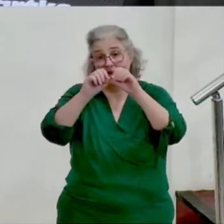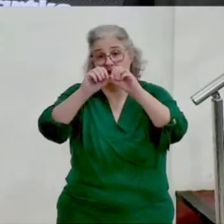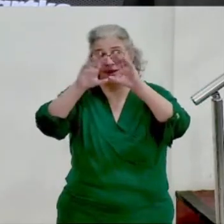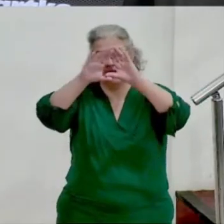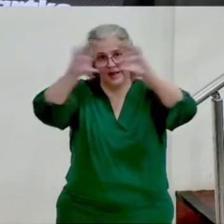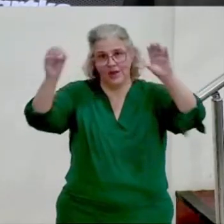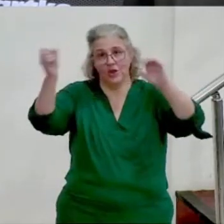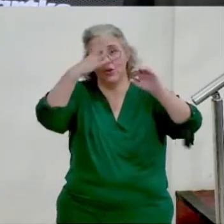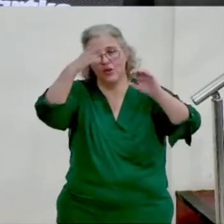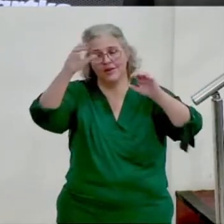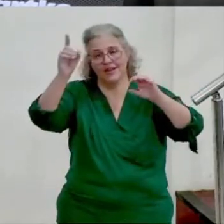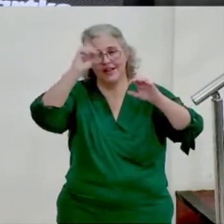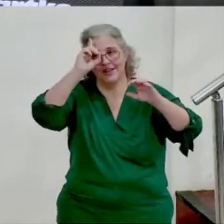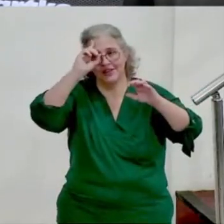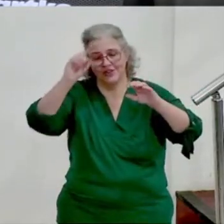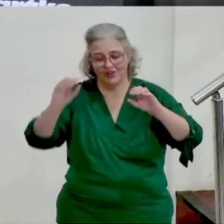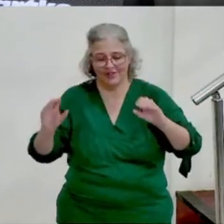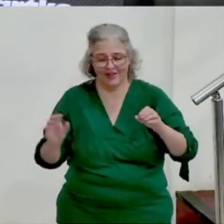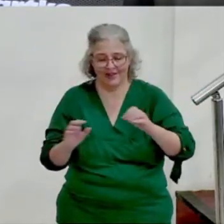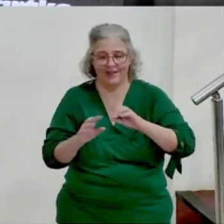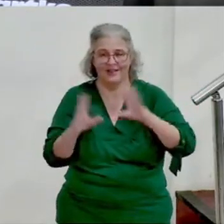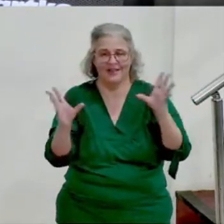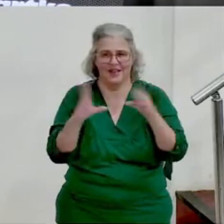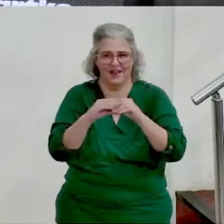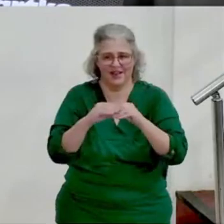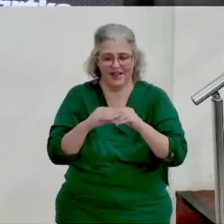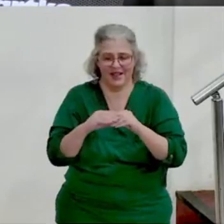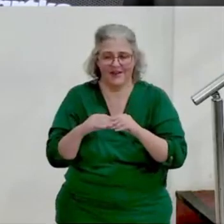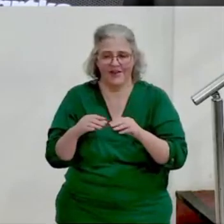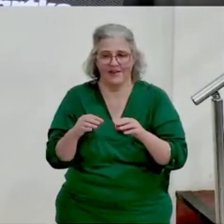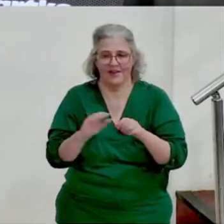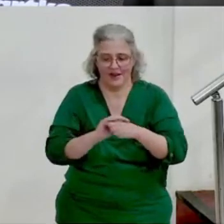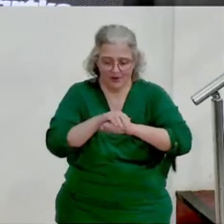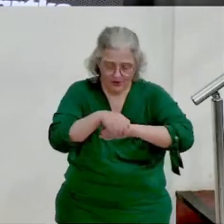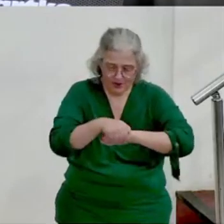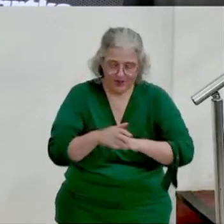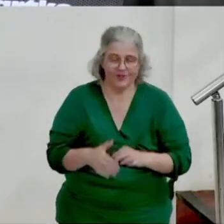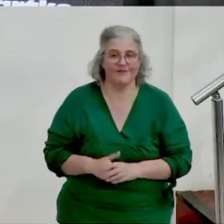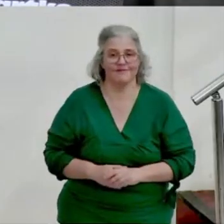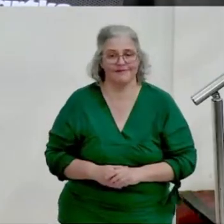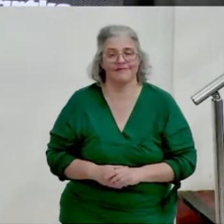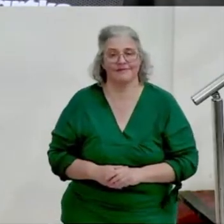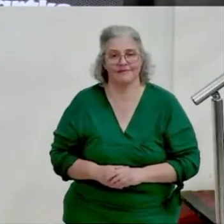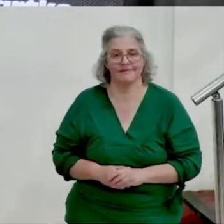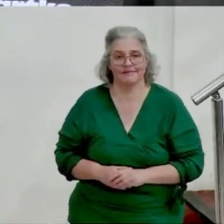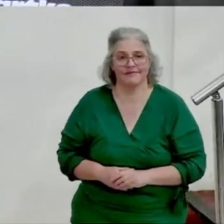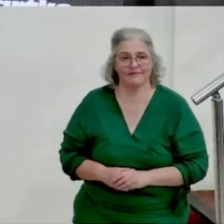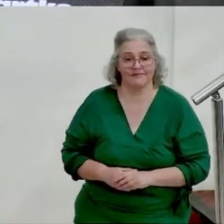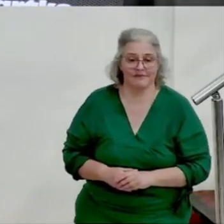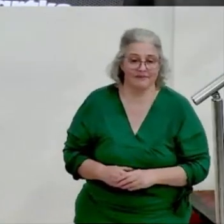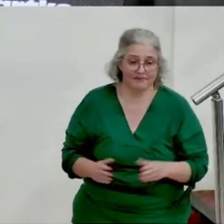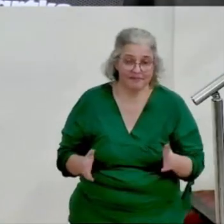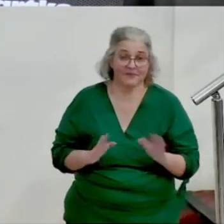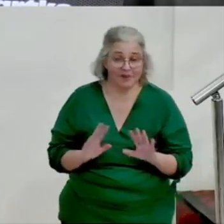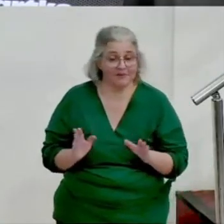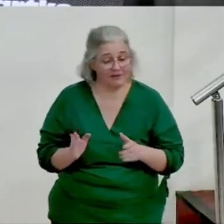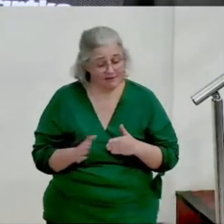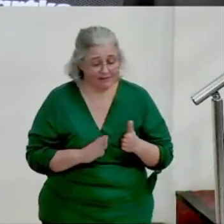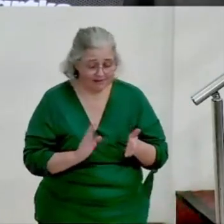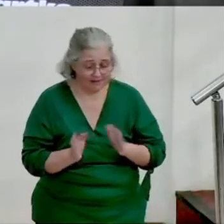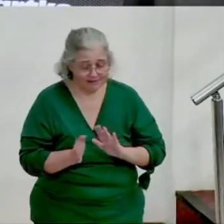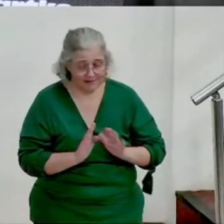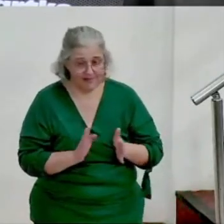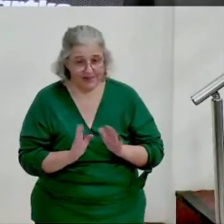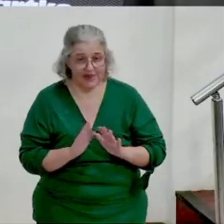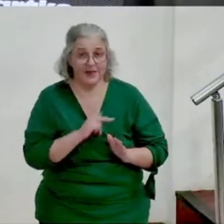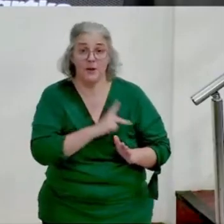percebe? Luz e trevas, dia e noite, é a linguagem que Paulo está usando aqui. Parece que a gente está no caminho certo. Parece que